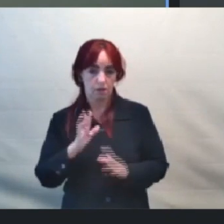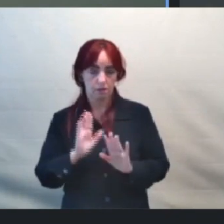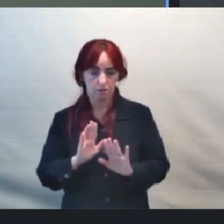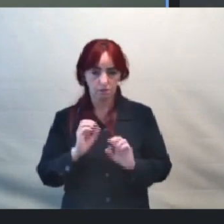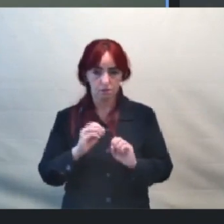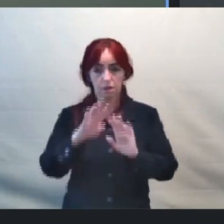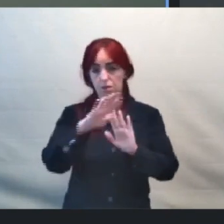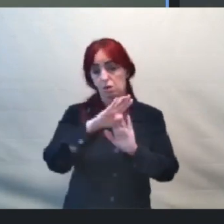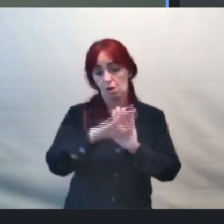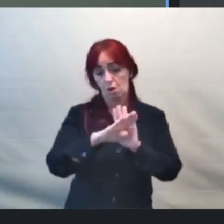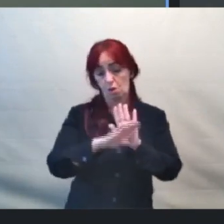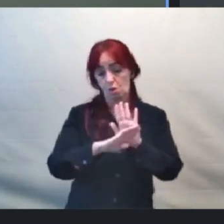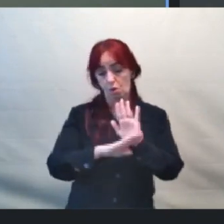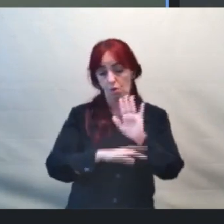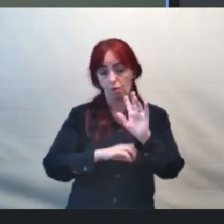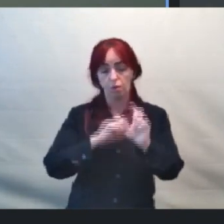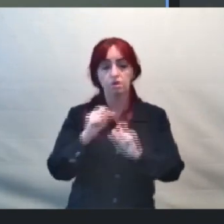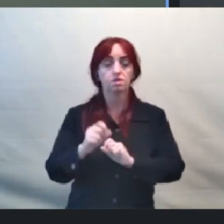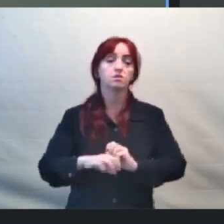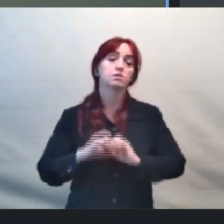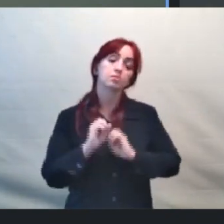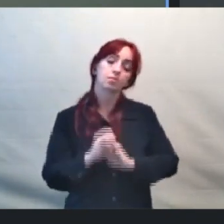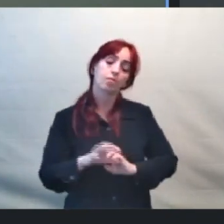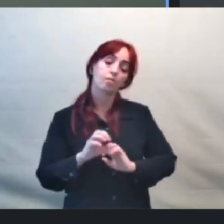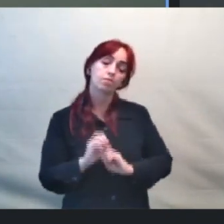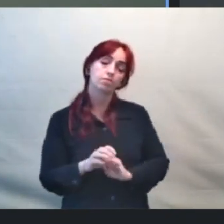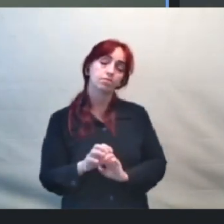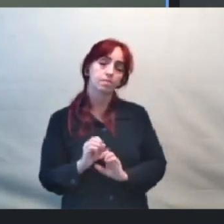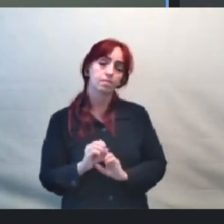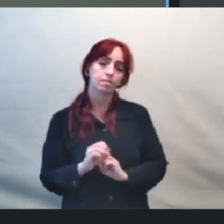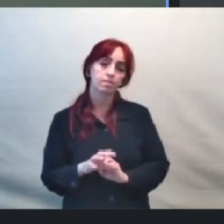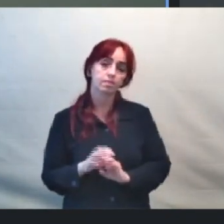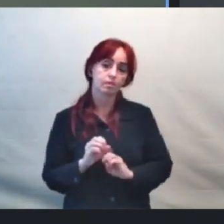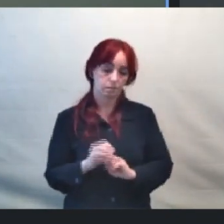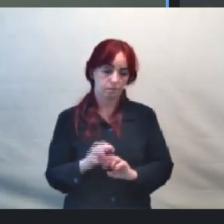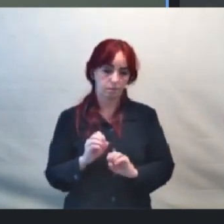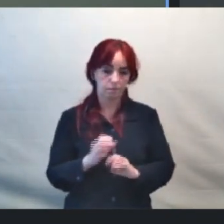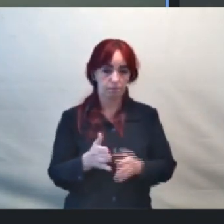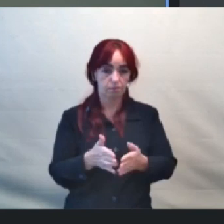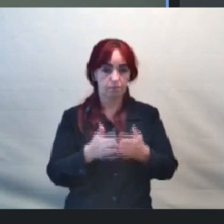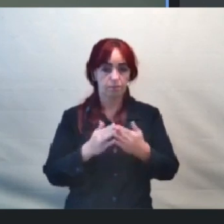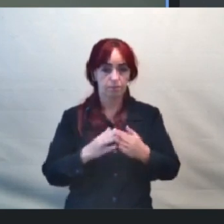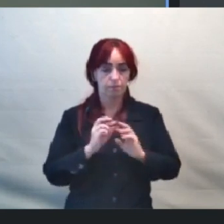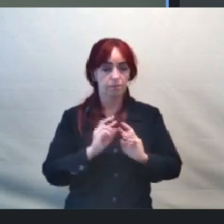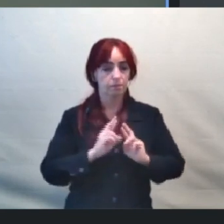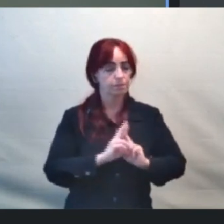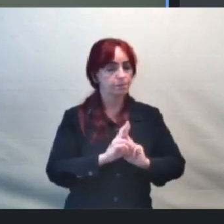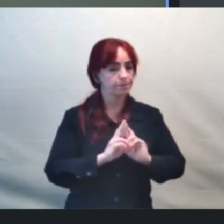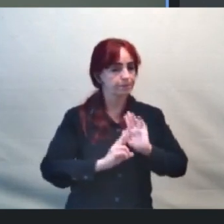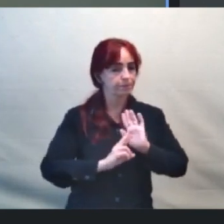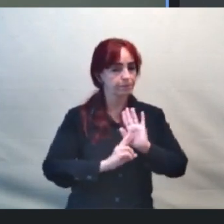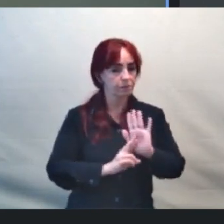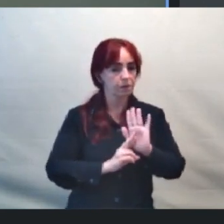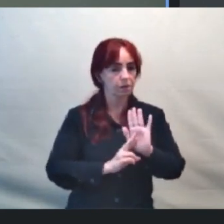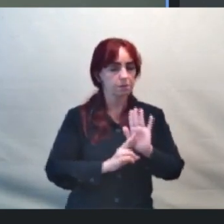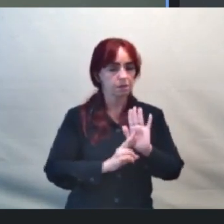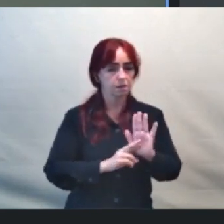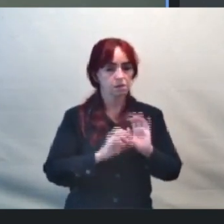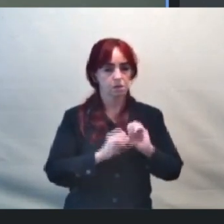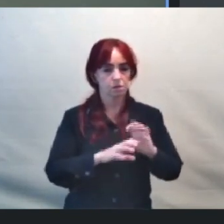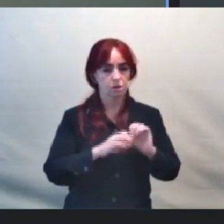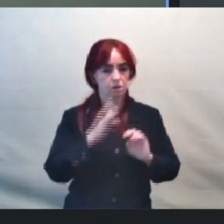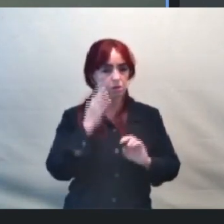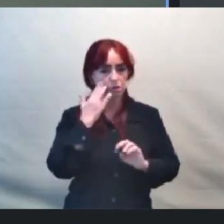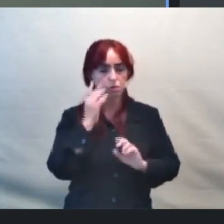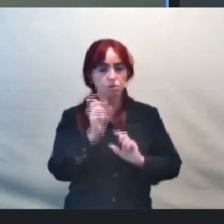aqui, as metas da educação, eu peço ao representante da educação, não sei se o Alex, Mânia, a secretária Roberta,